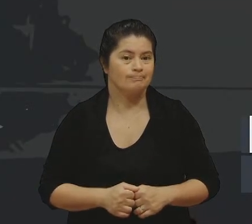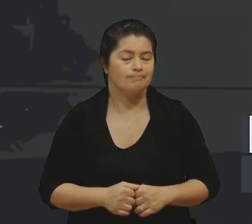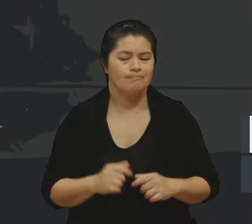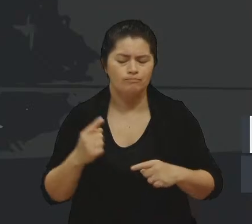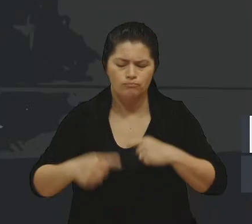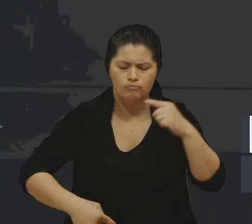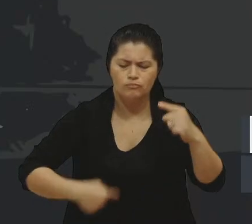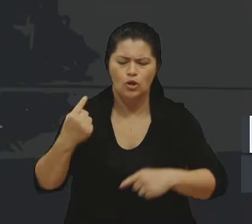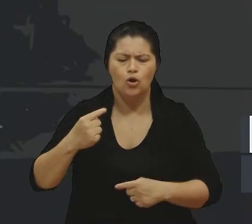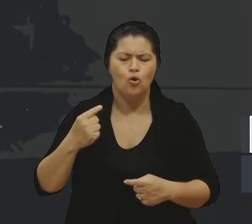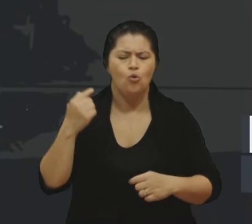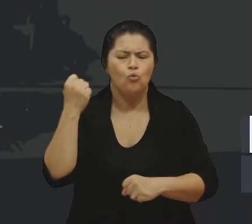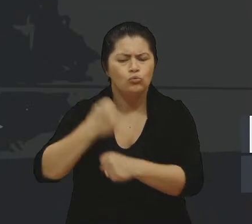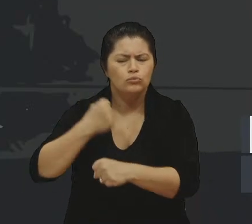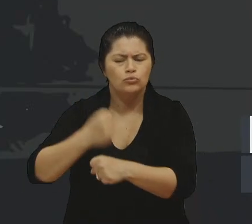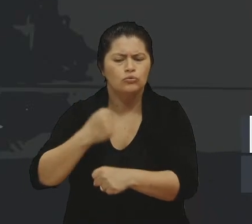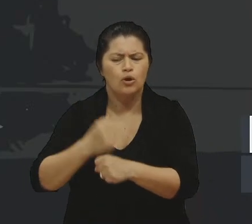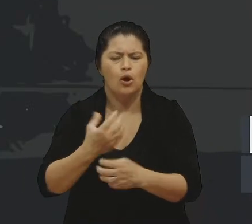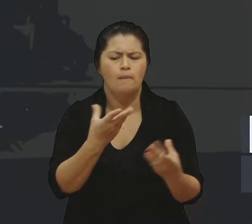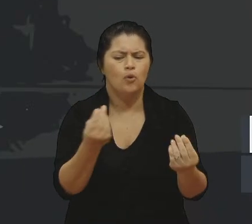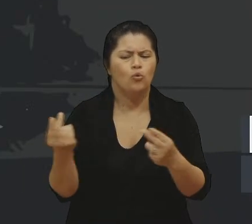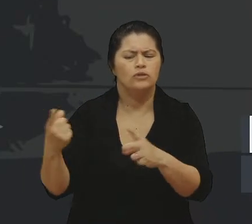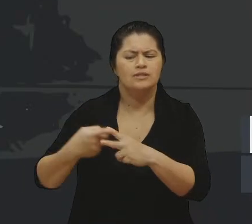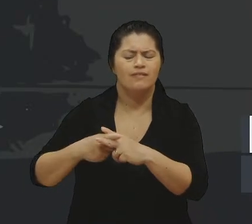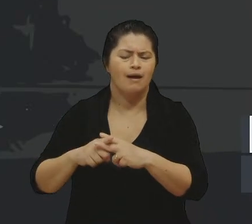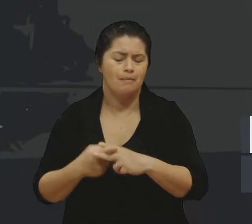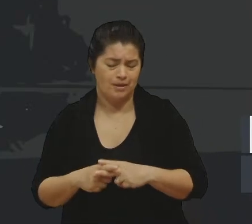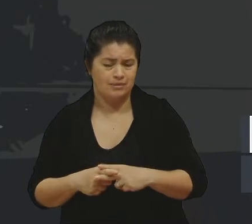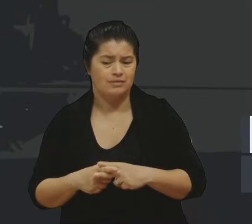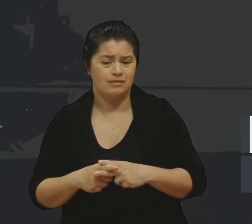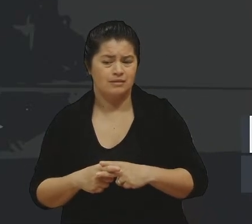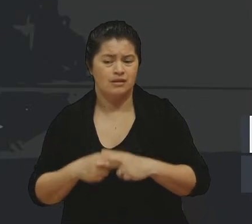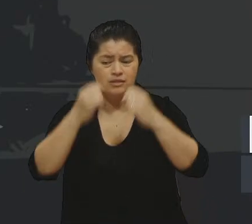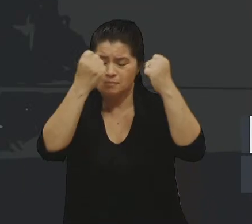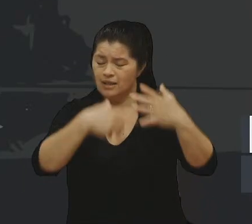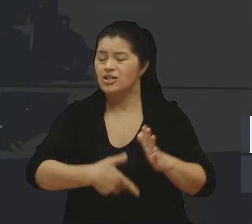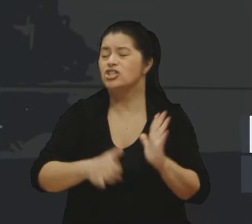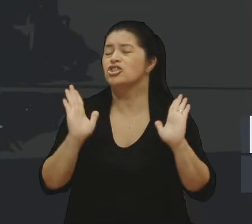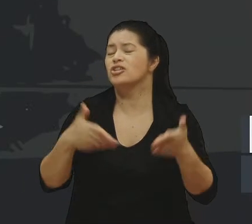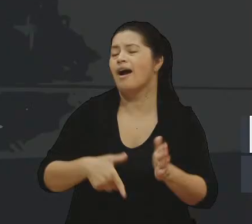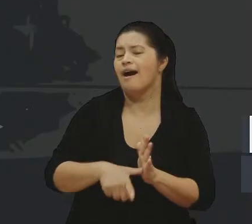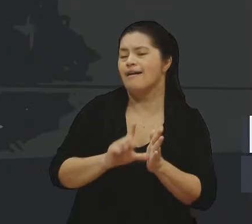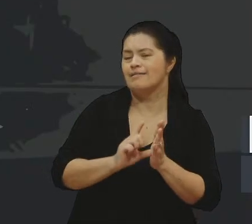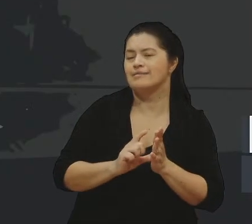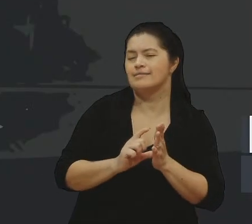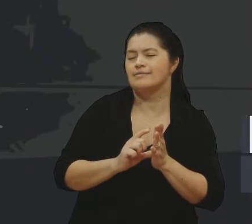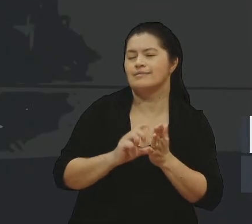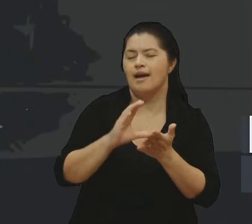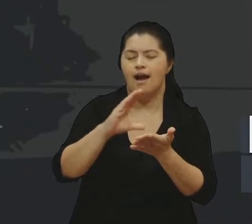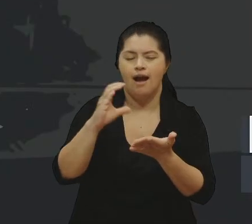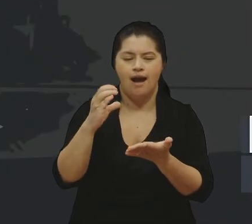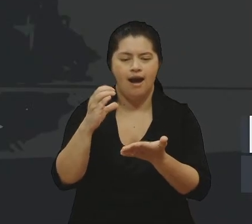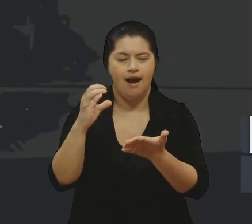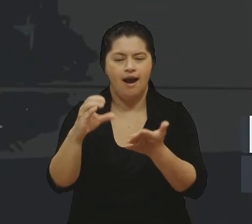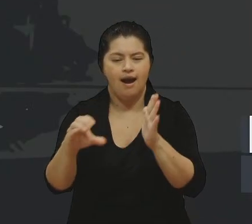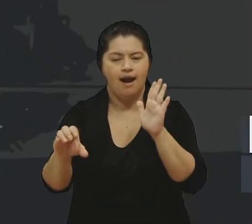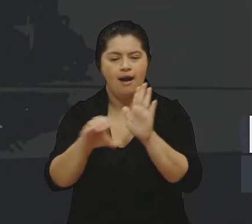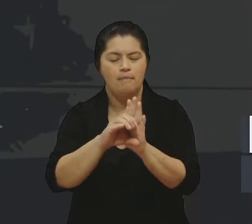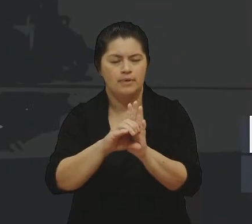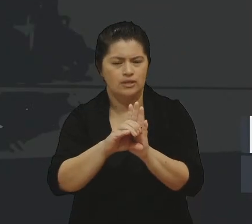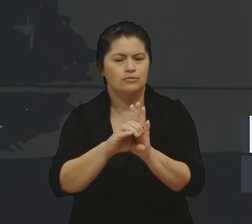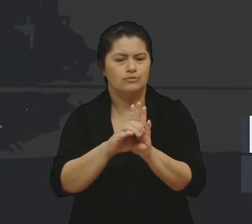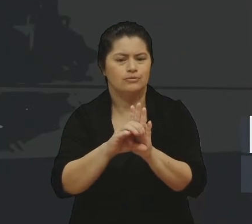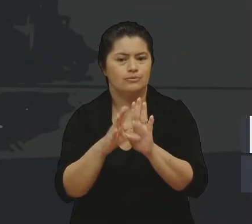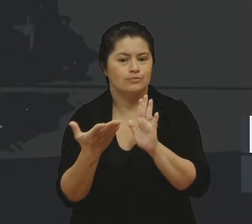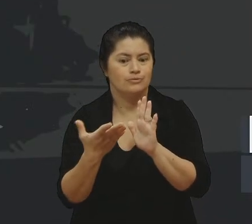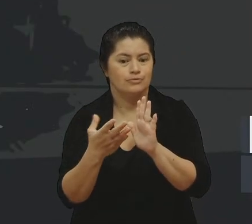construiu muitas ferramentas para mim, e eu falo muito sobre isso. Inclusive, quando eu falei para vocês que eu escrevi um capítulo de um livro, é sobre isso, é sobre repertório criativo, eu gosto